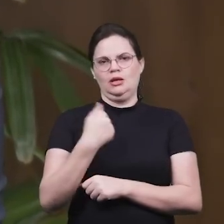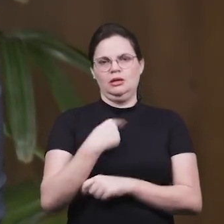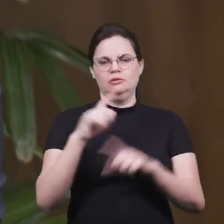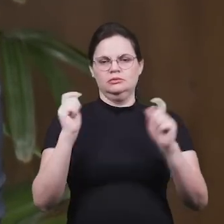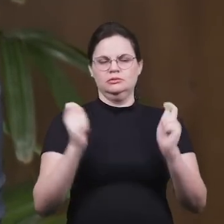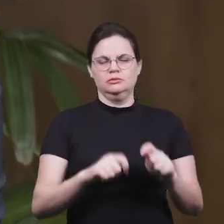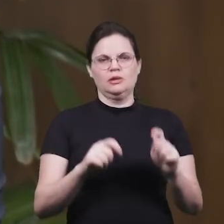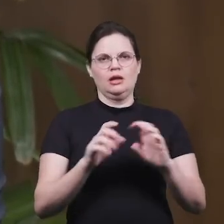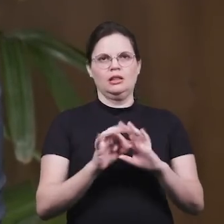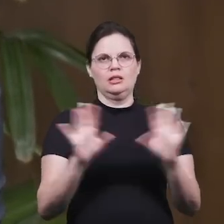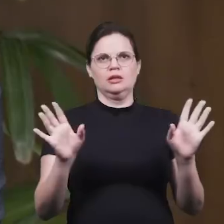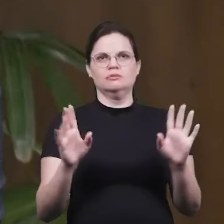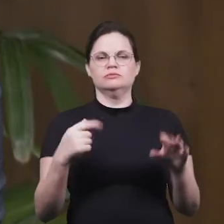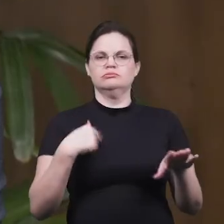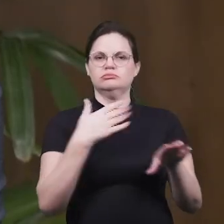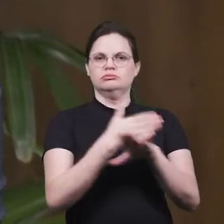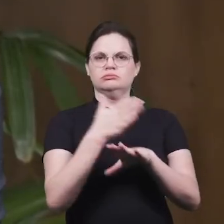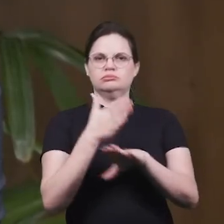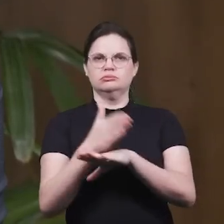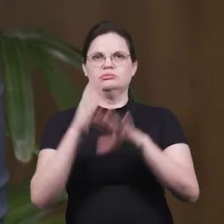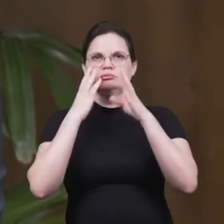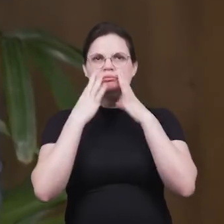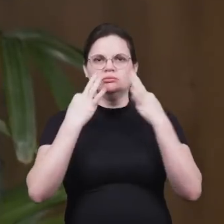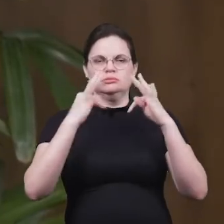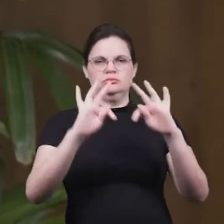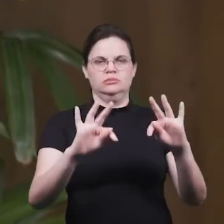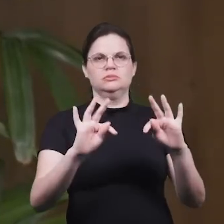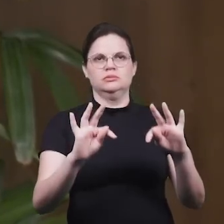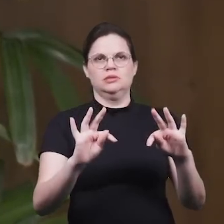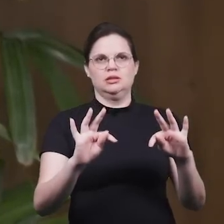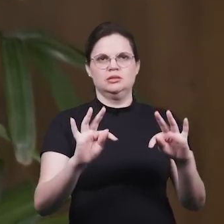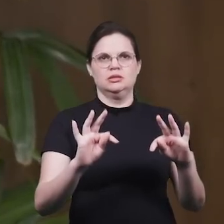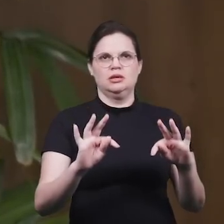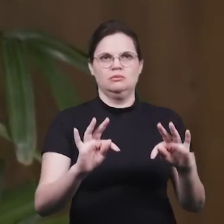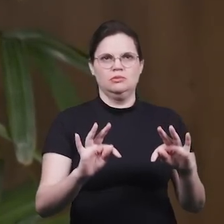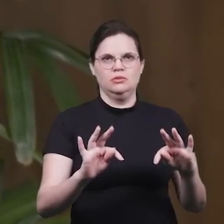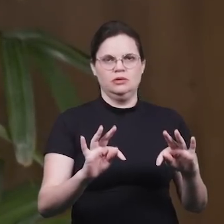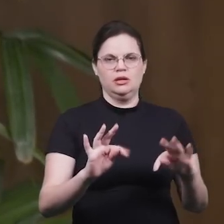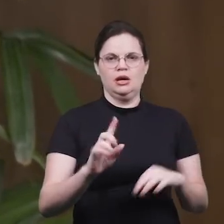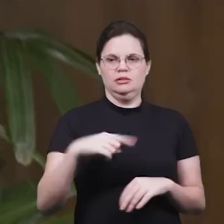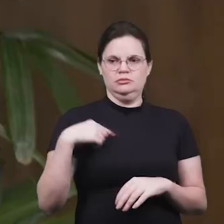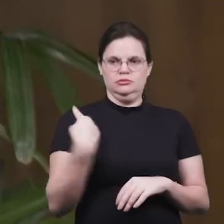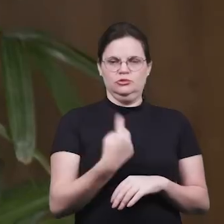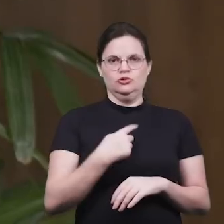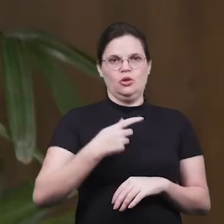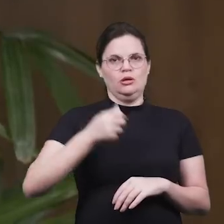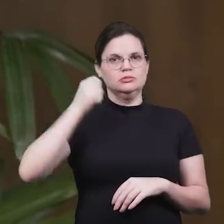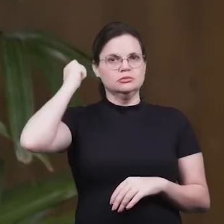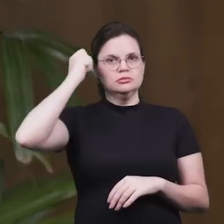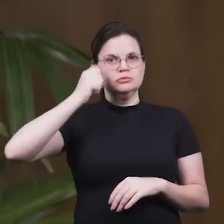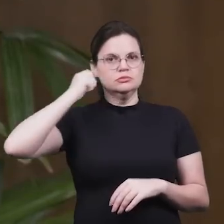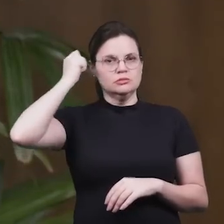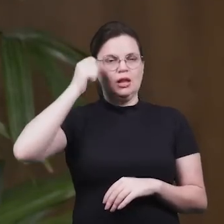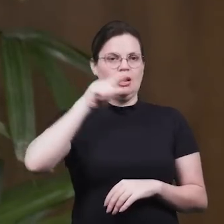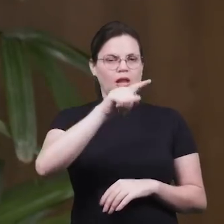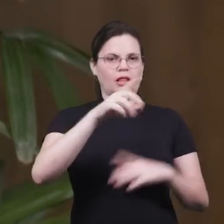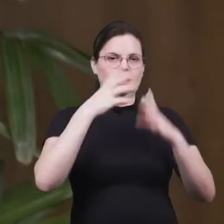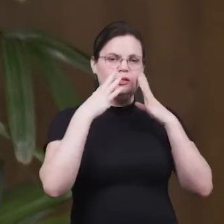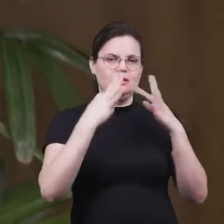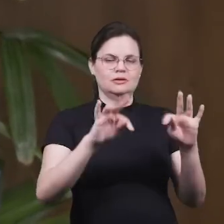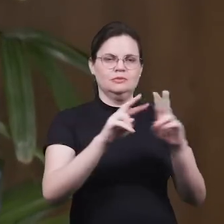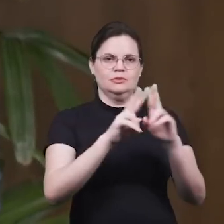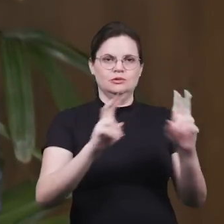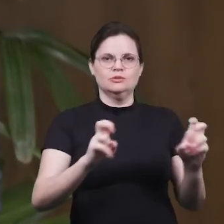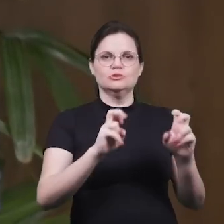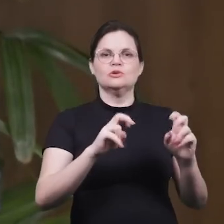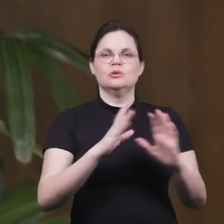poder inclusive testemunhar da obra para o próprio país de onde nós saímos, de Uzbequistão, e a